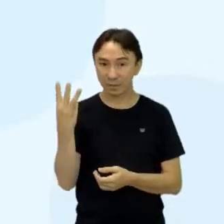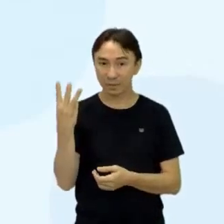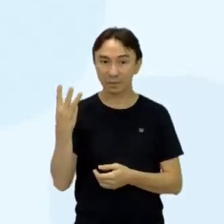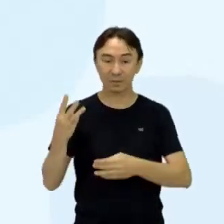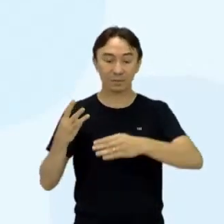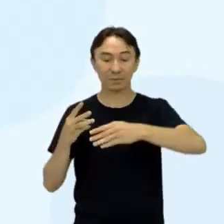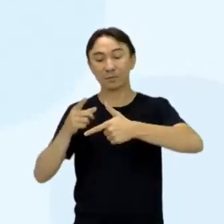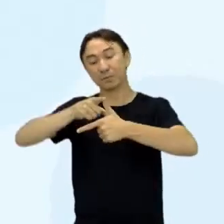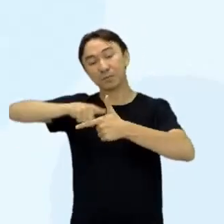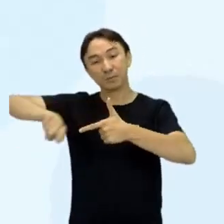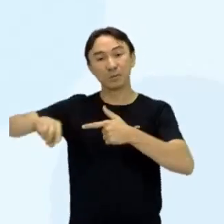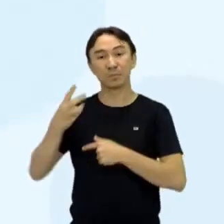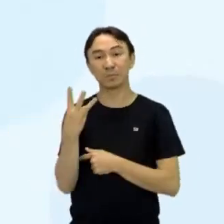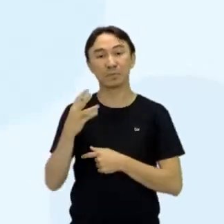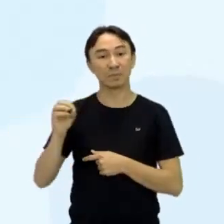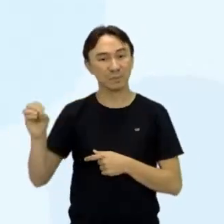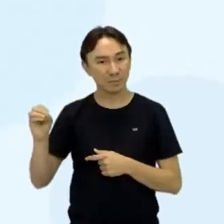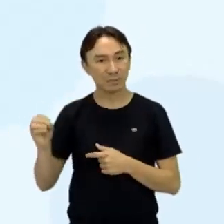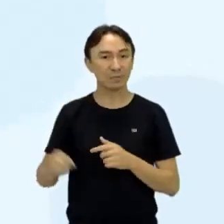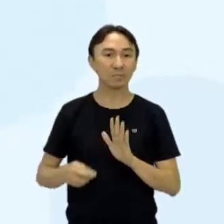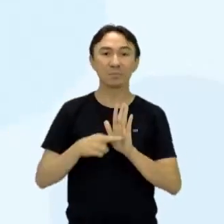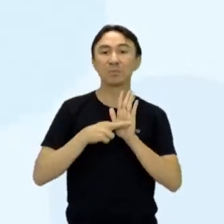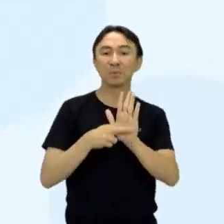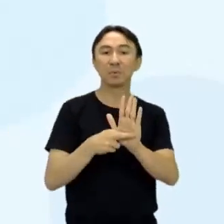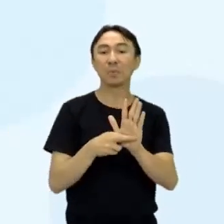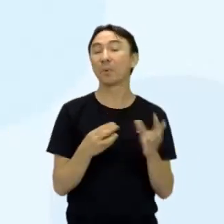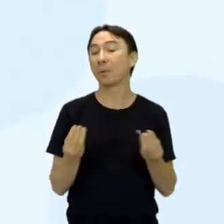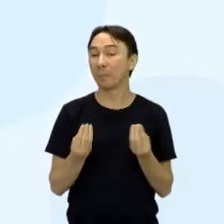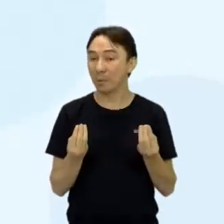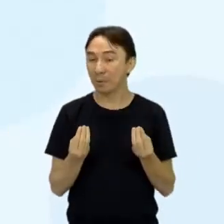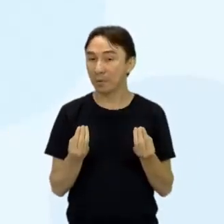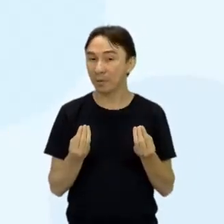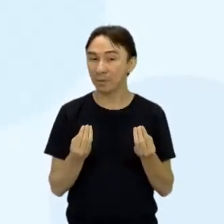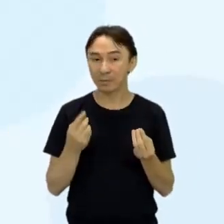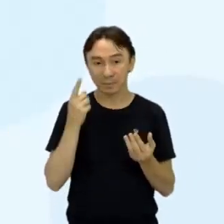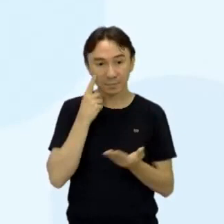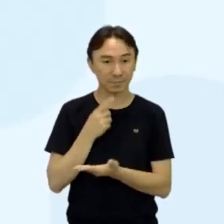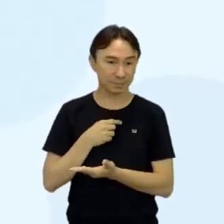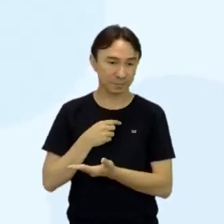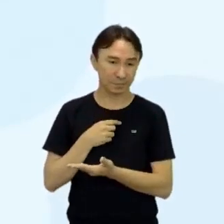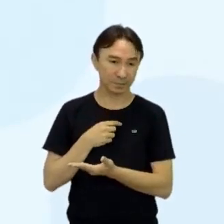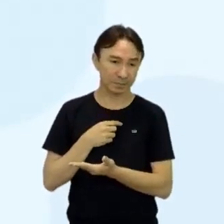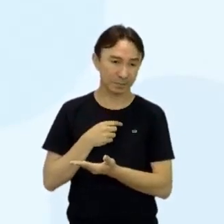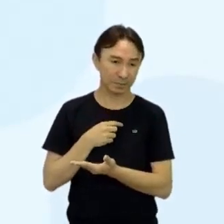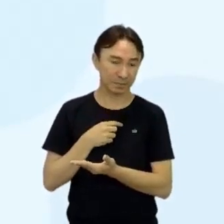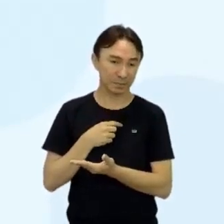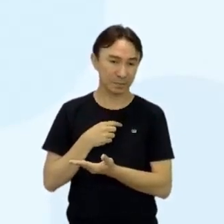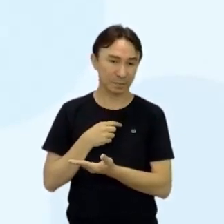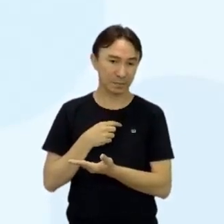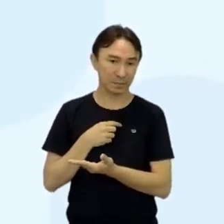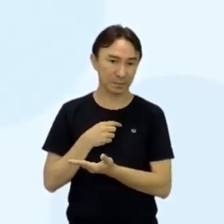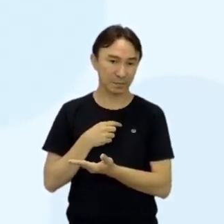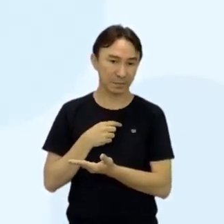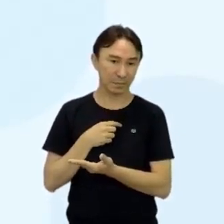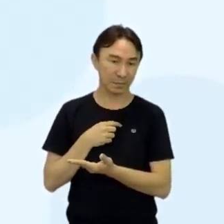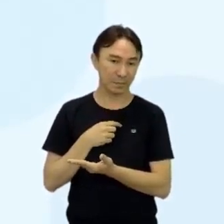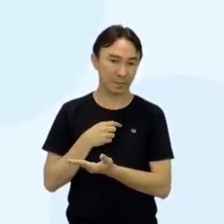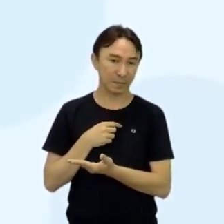que a gente pode ler. Basta dividir, lembrando que fração é uma divisão. Eu vou tentar fazer essa divisão aqui, tá